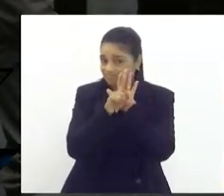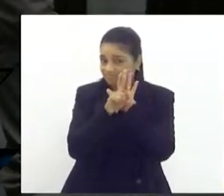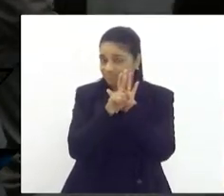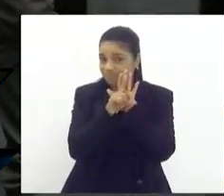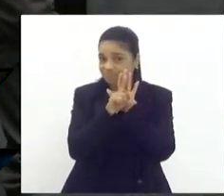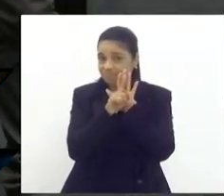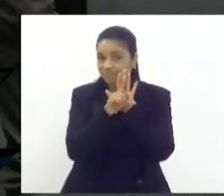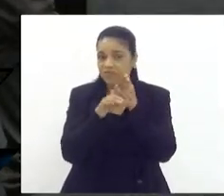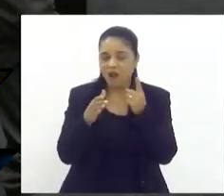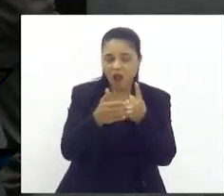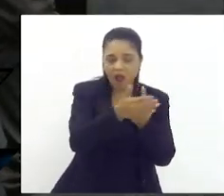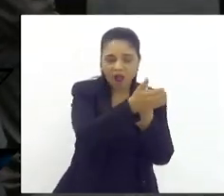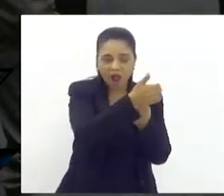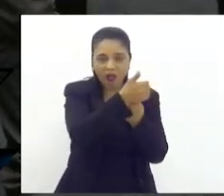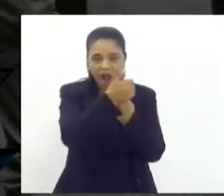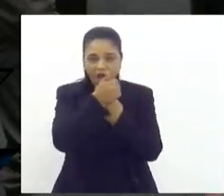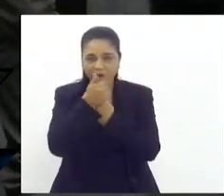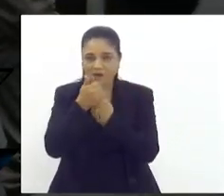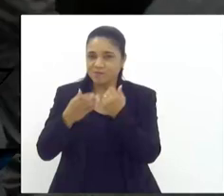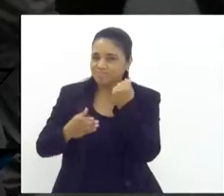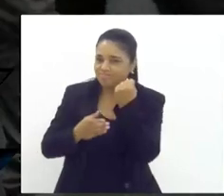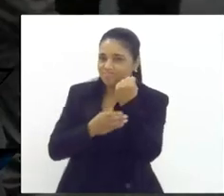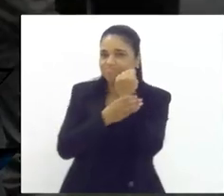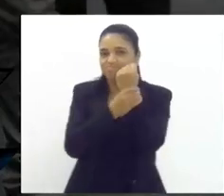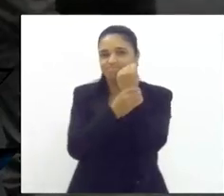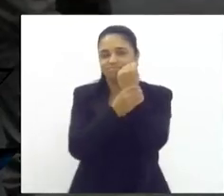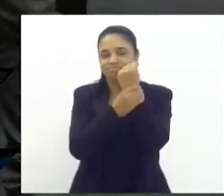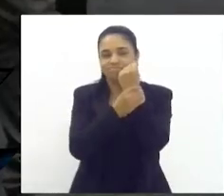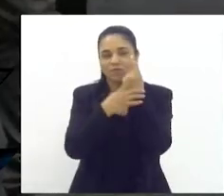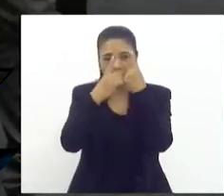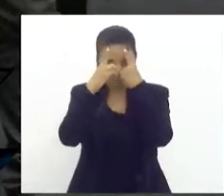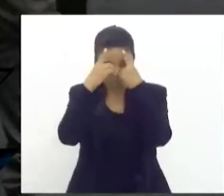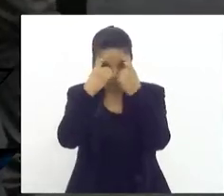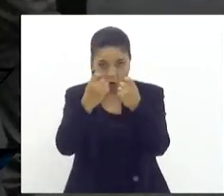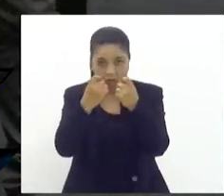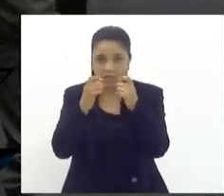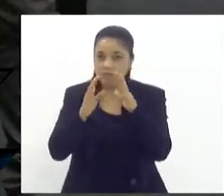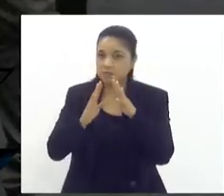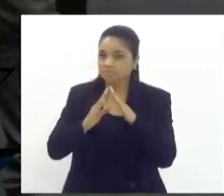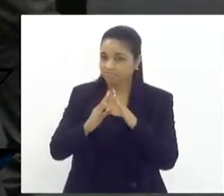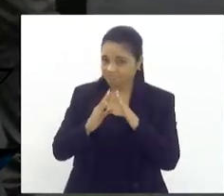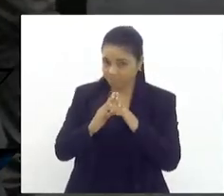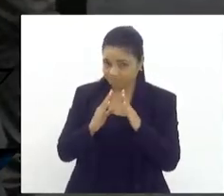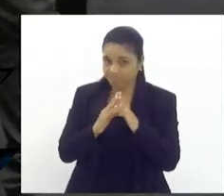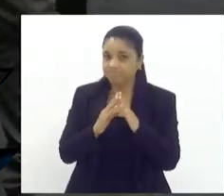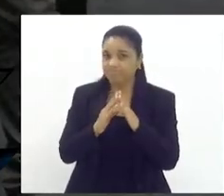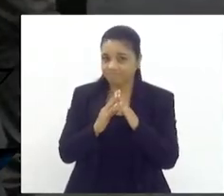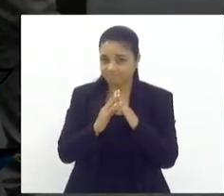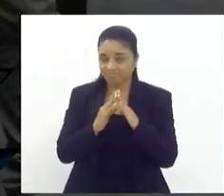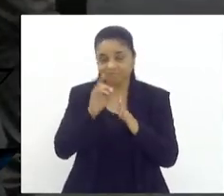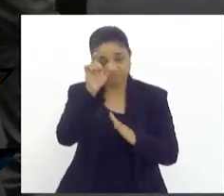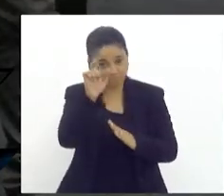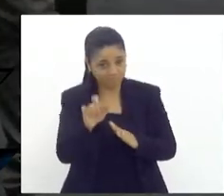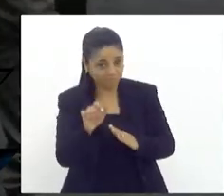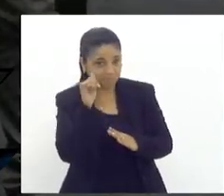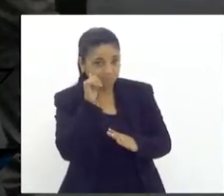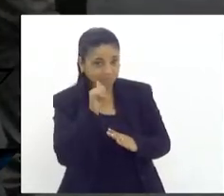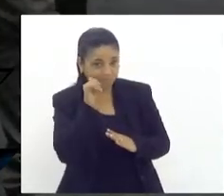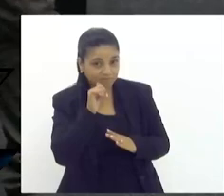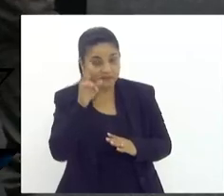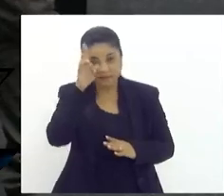aí o acolhimento às vítimas de violência doméstica importante lembrar que a Maria da Penha